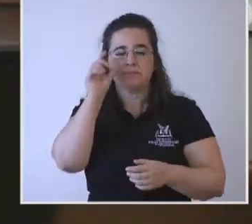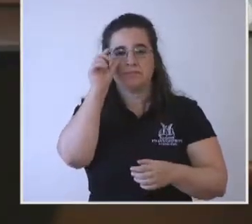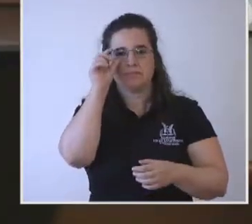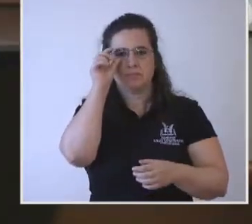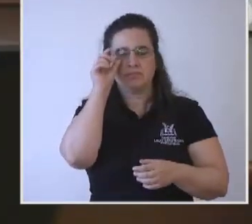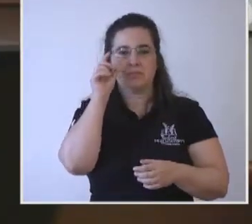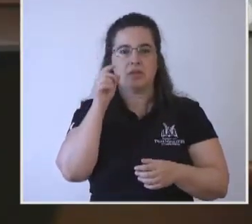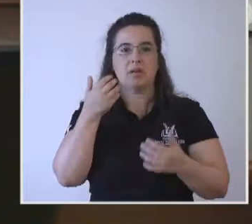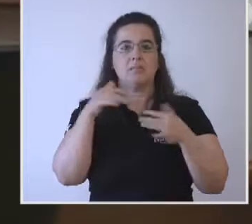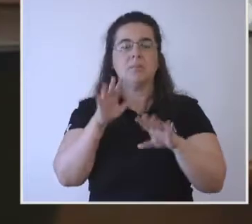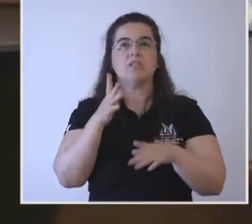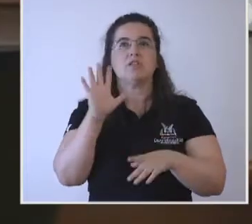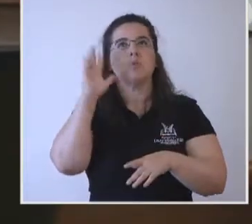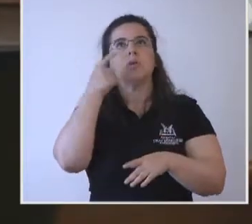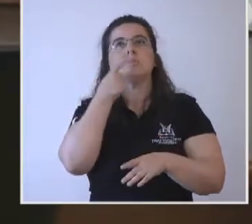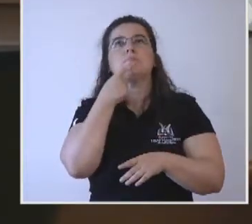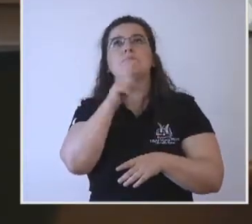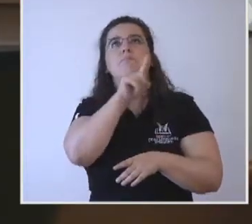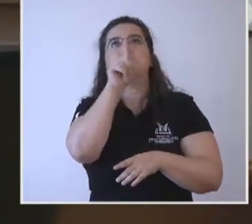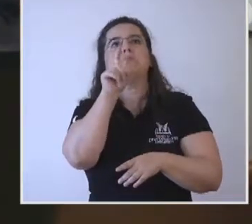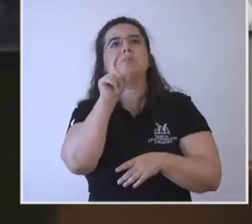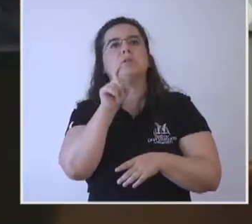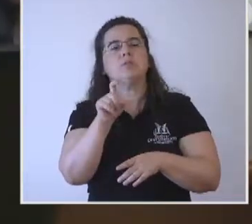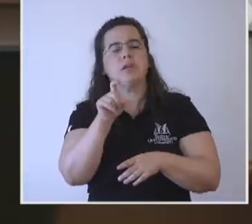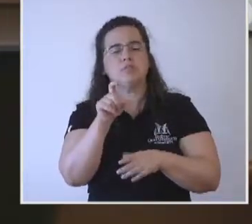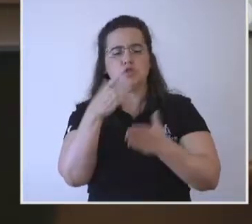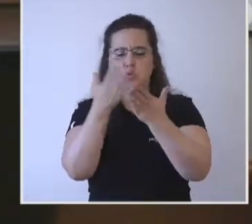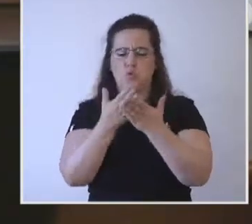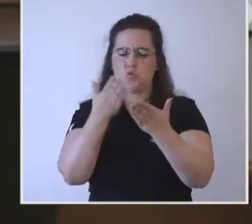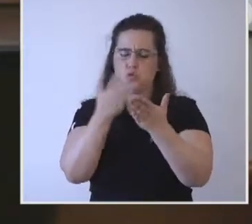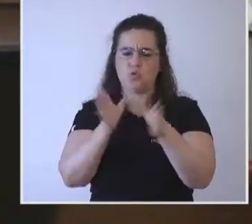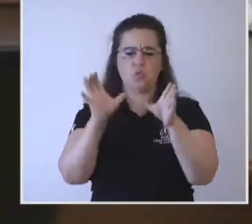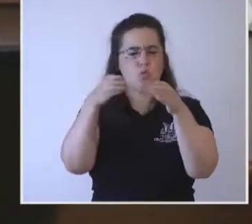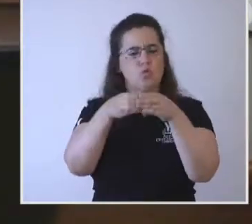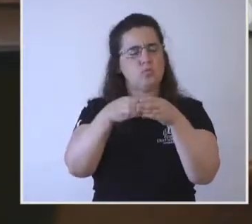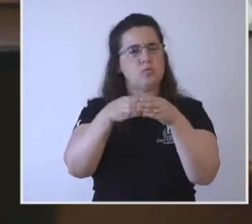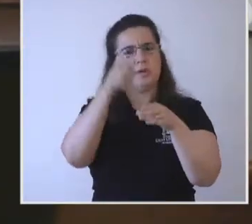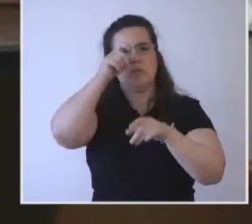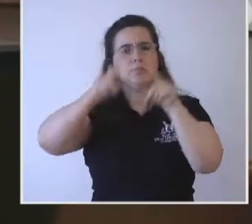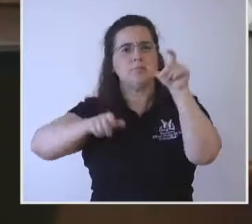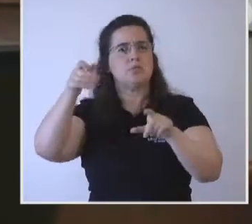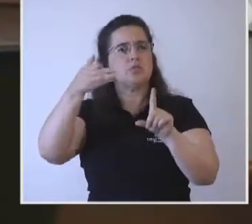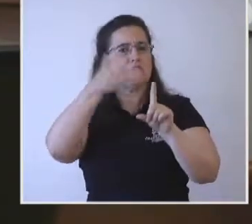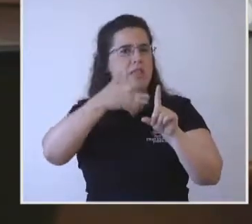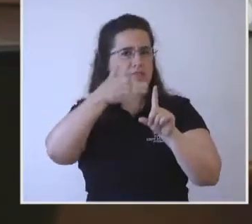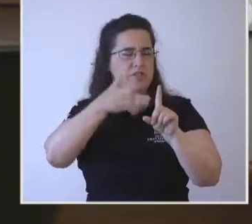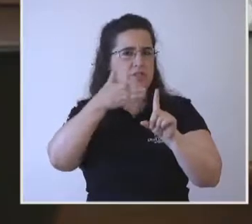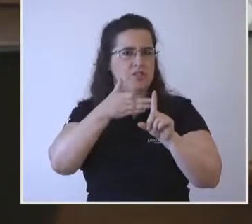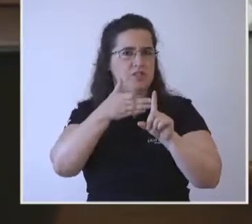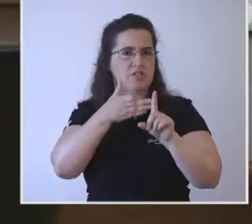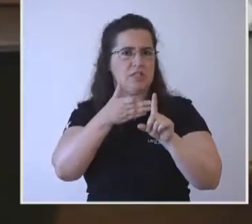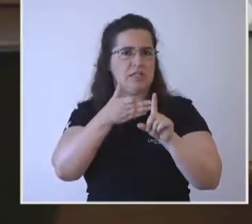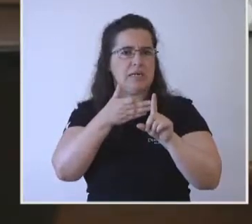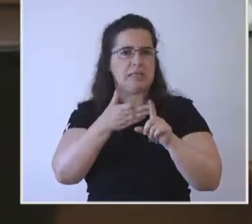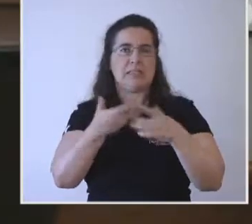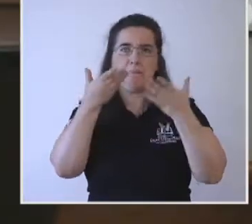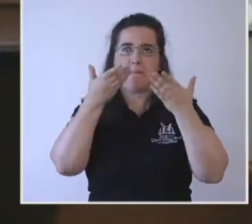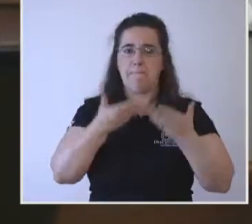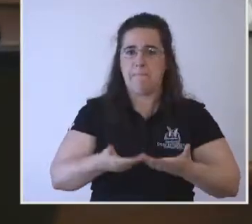mas quando nós fazemos a pergunta o porquê de um estudo entre os adventistas do 7º dia em relação ao peso e à mortalidade,